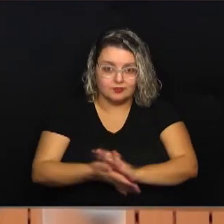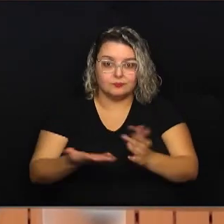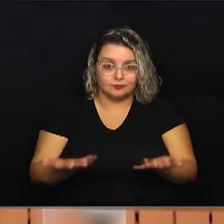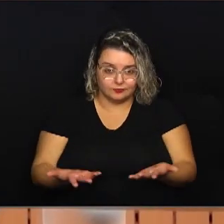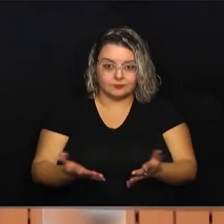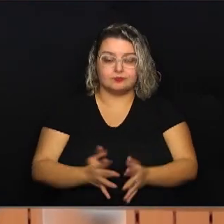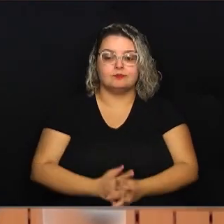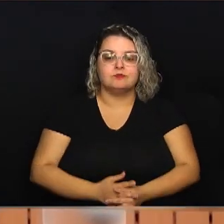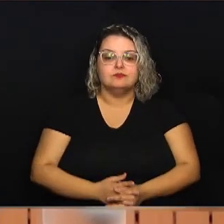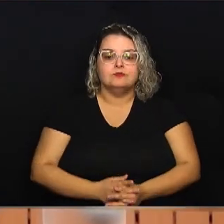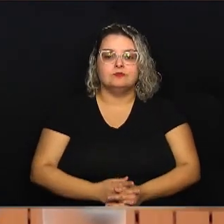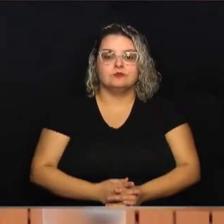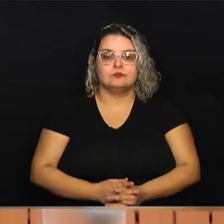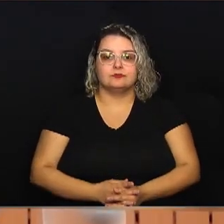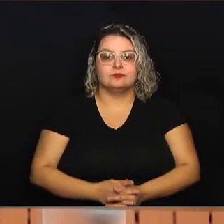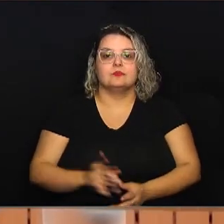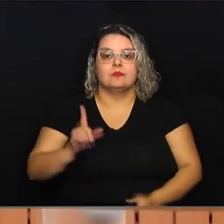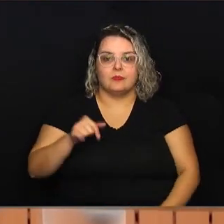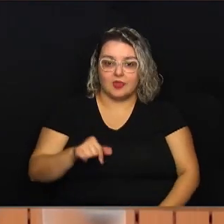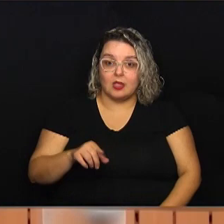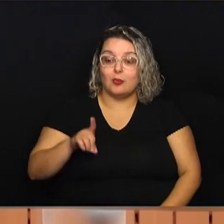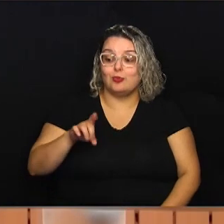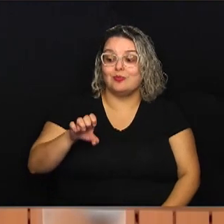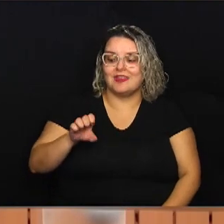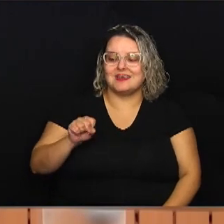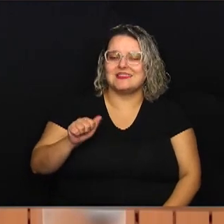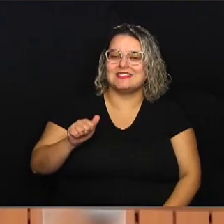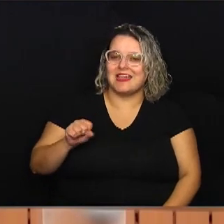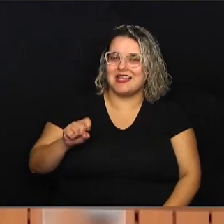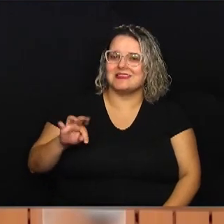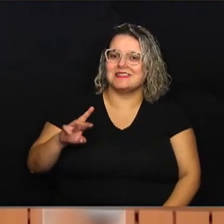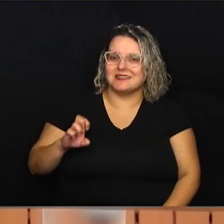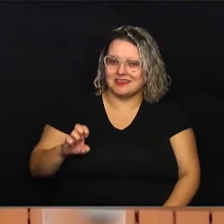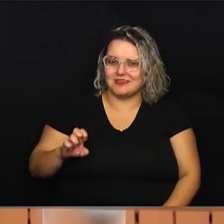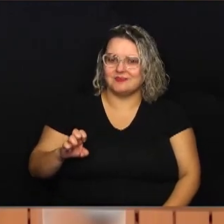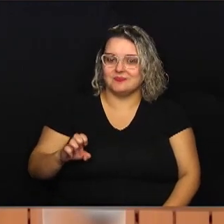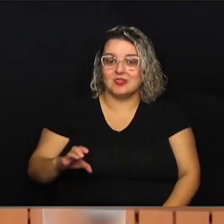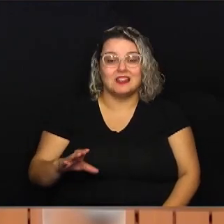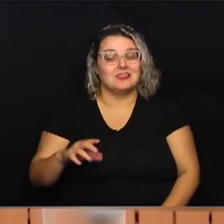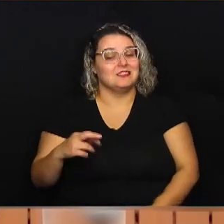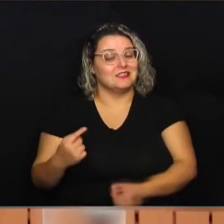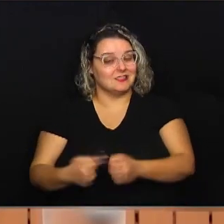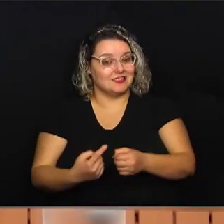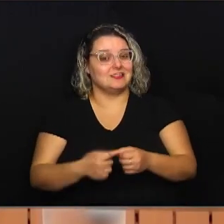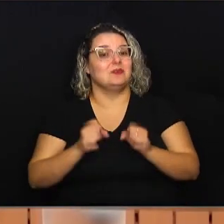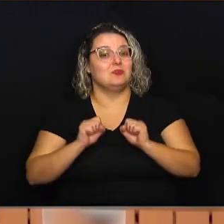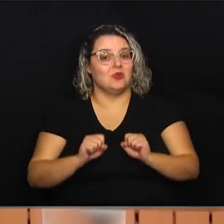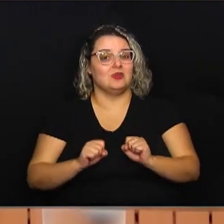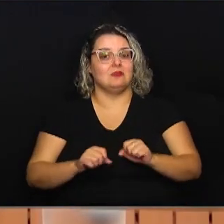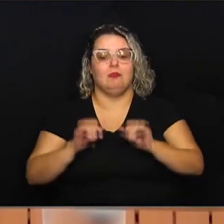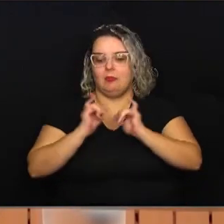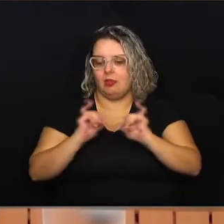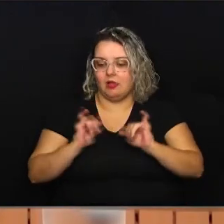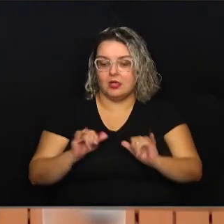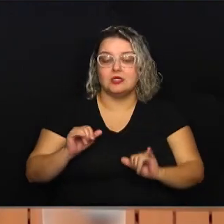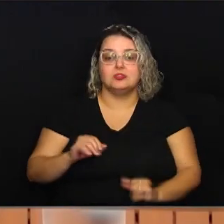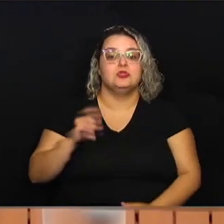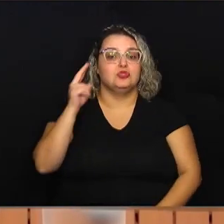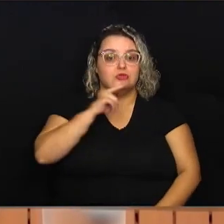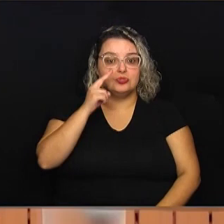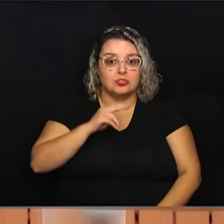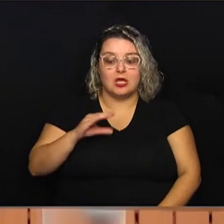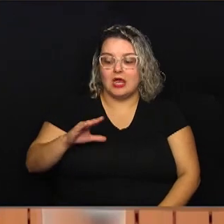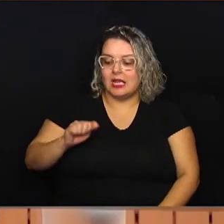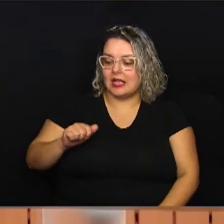Ele passou a ser considerado um desastre, o que o município pode, eventualmente, às vezes, decretar uma situação de emergência, estado de